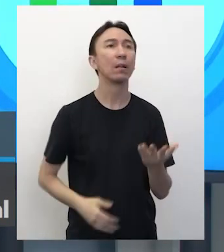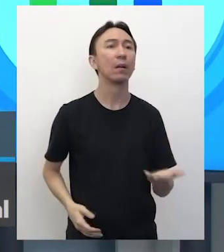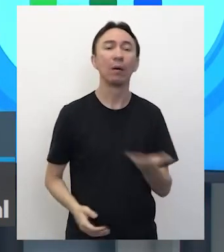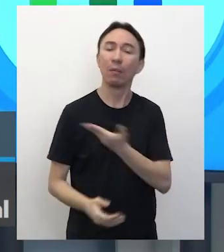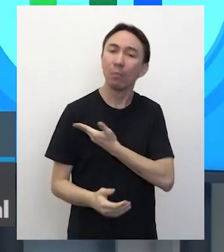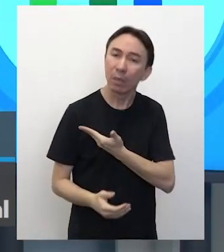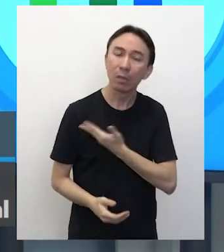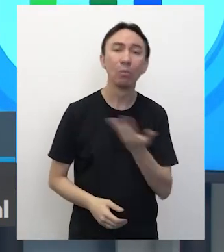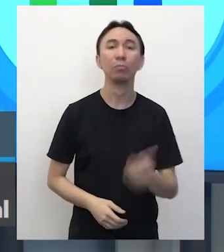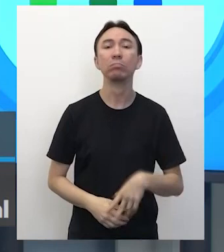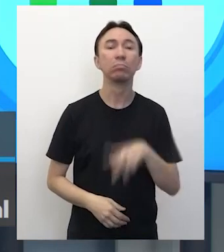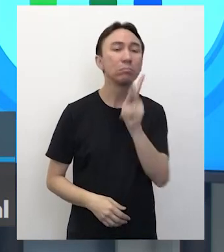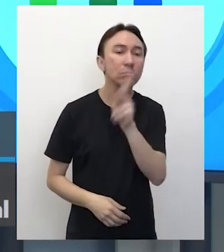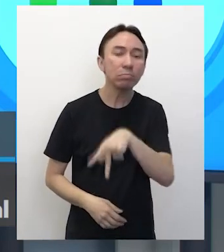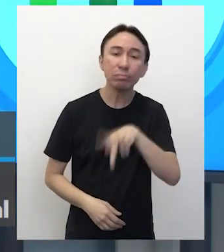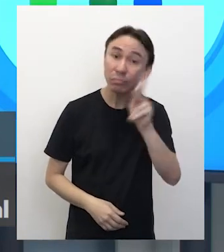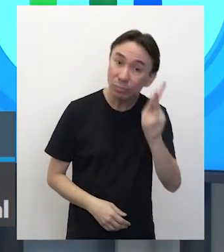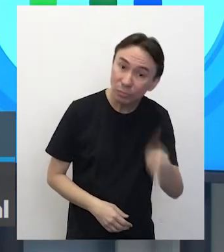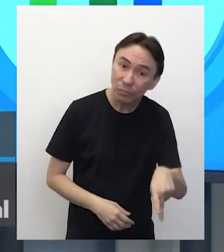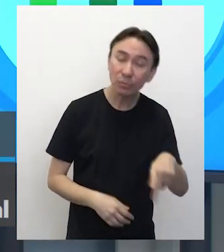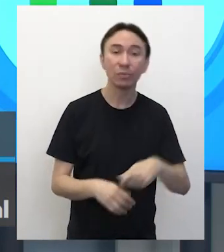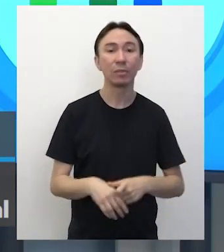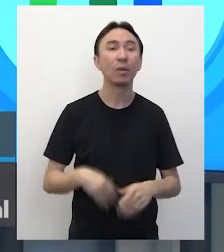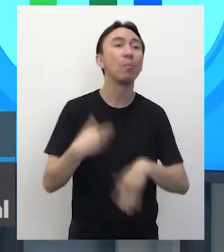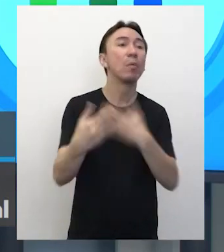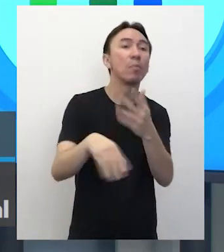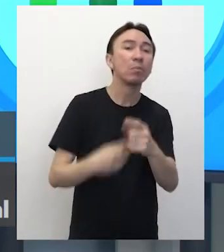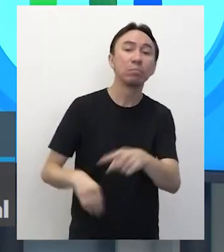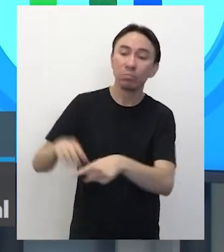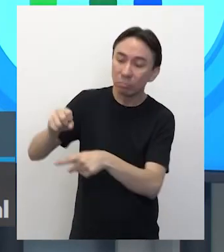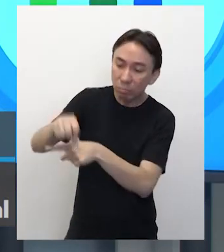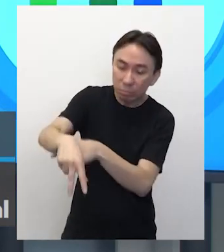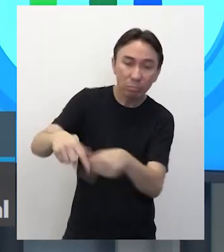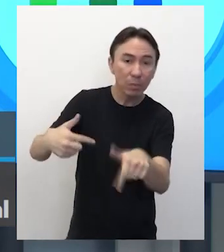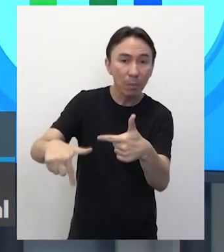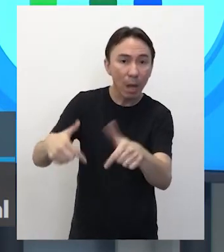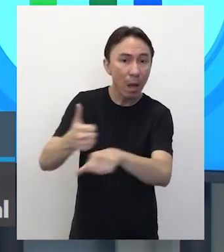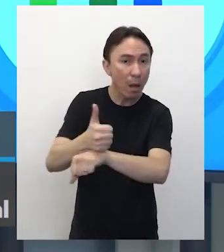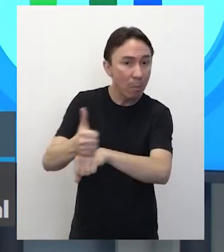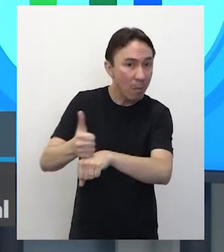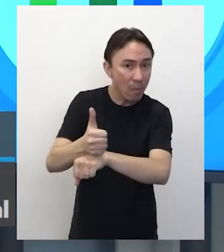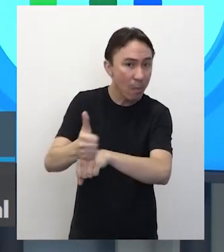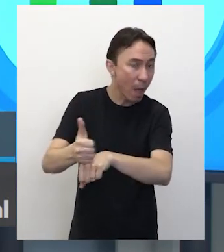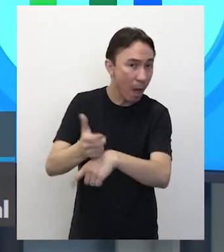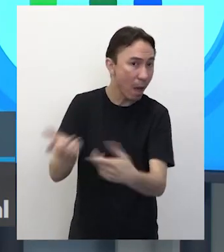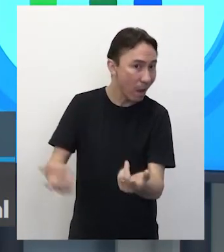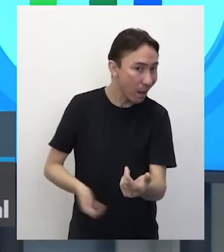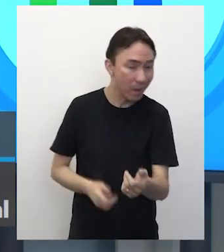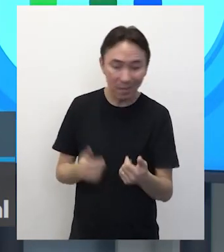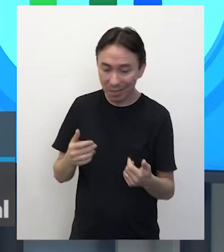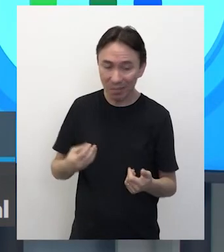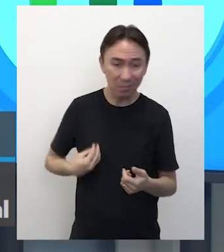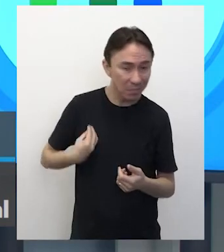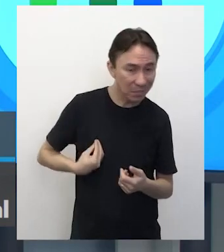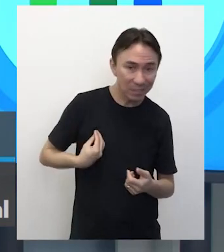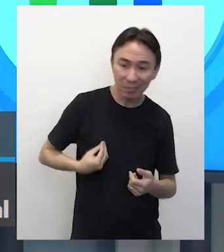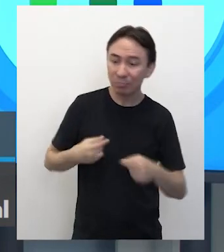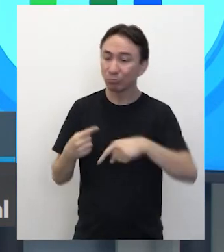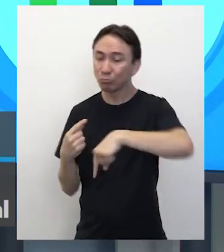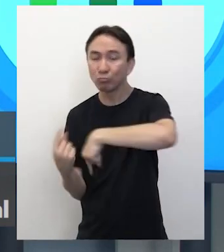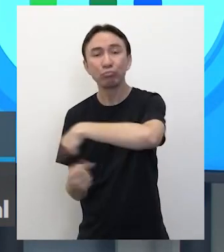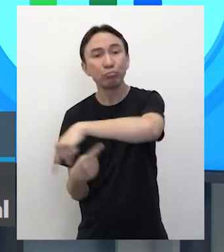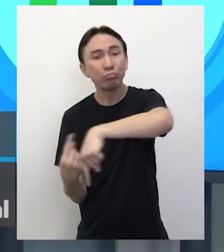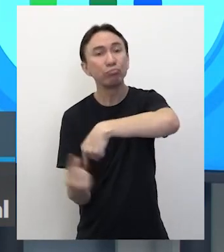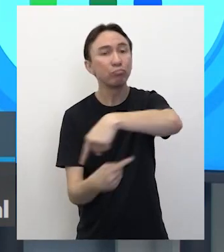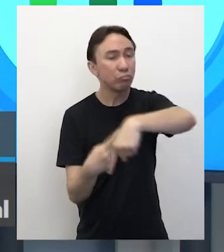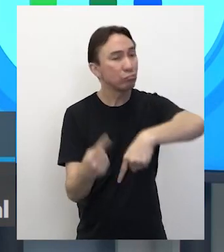nossos professores, quando a gente chegar na vida profissional também os nossos colegas de trabalho, para que a gente consiga ter uma convivência cada